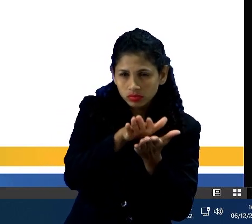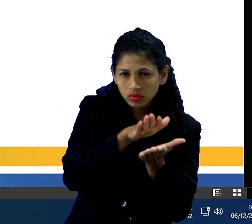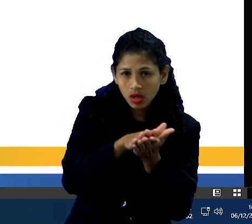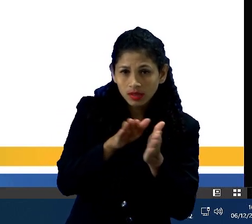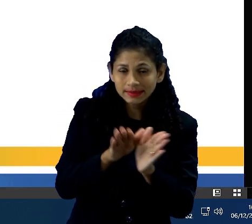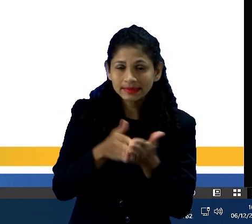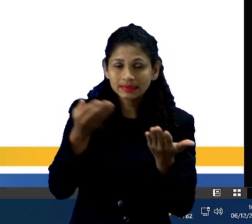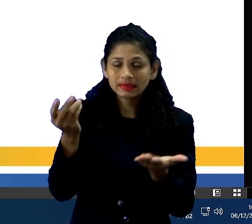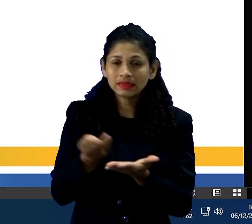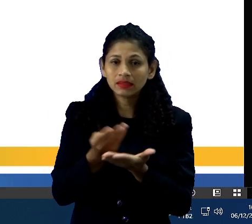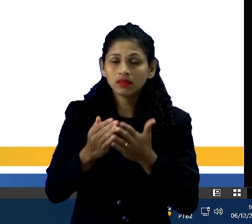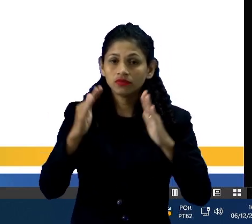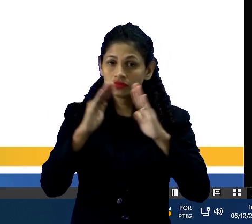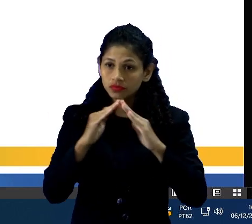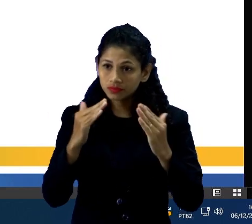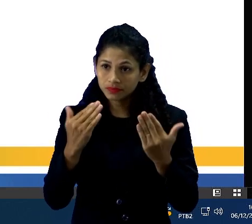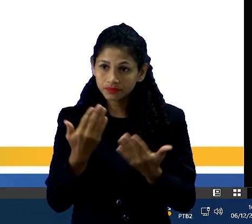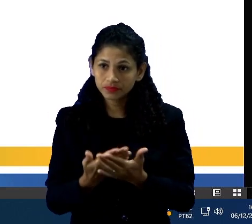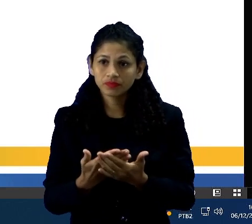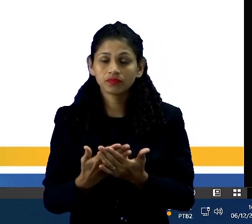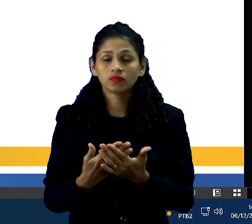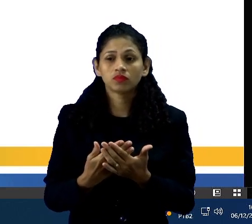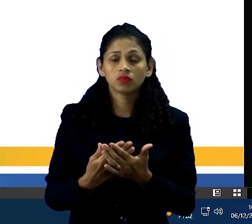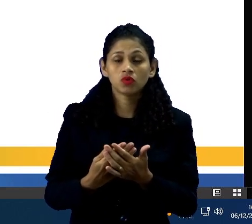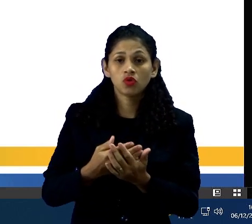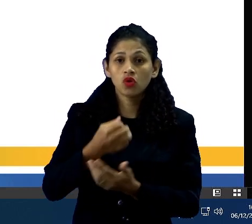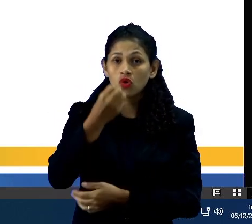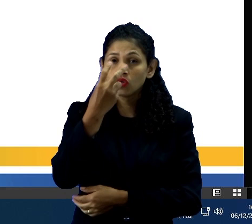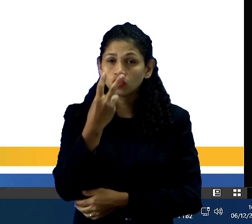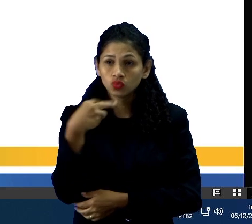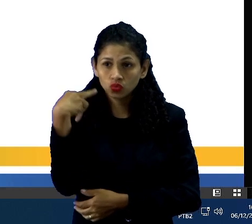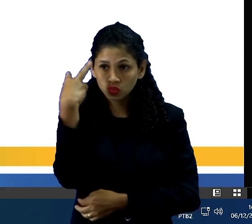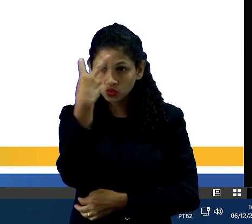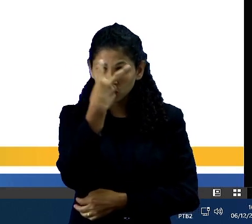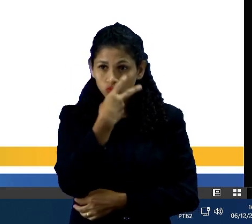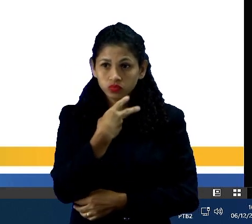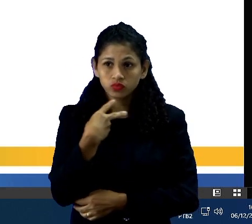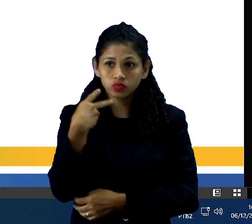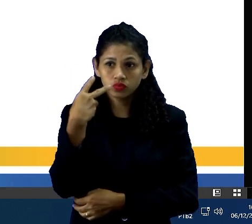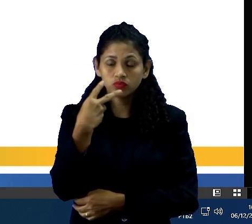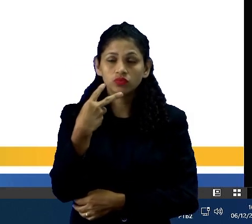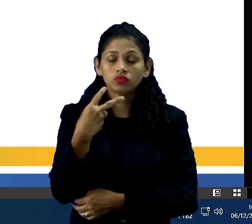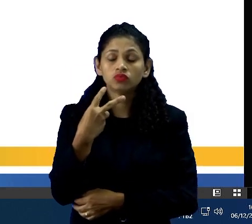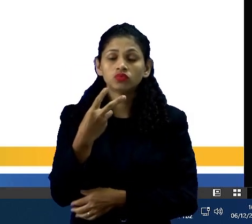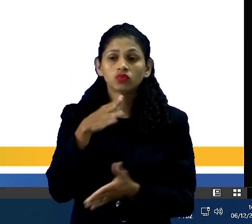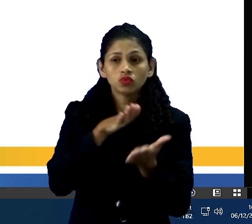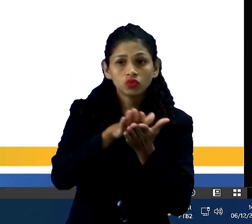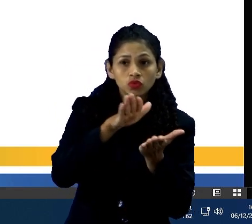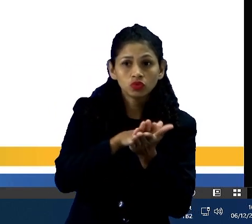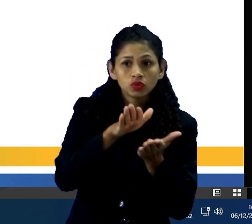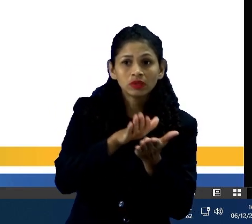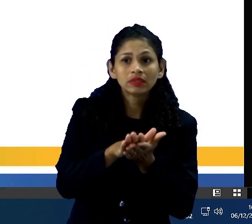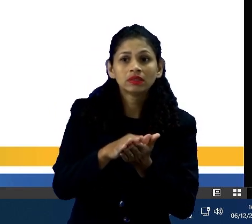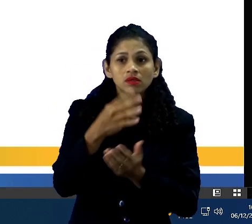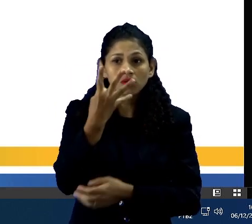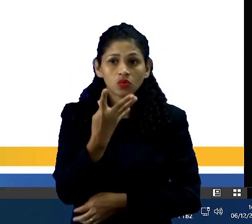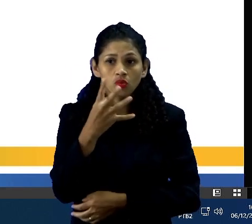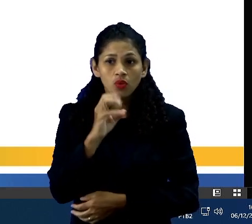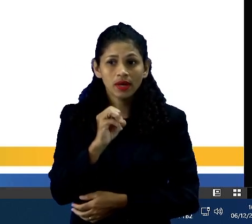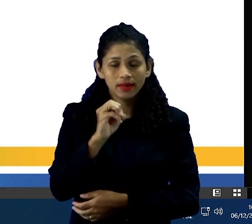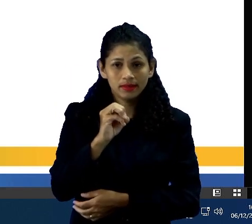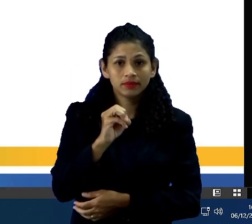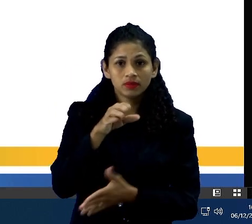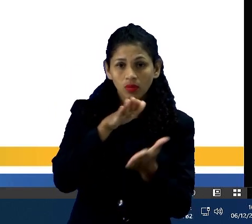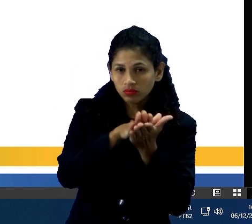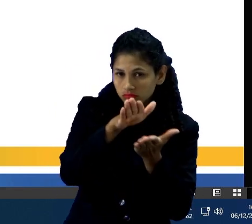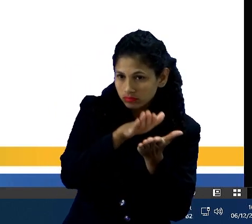Em 2 horas, são realizadas 40 impressões. Em 3 horas, a mesma máquina produz